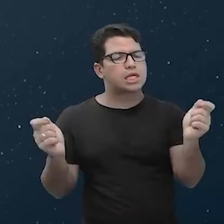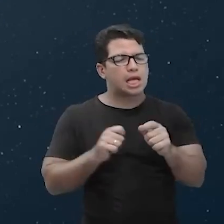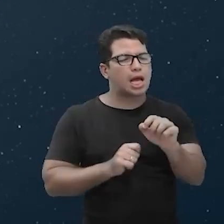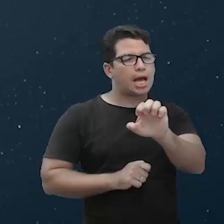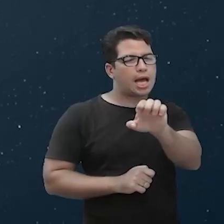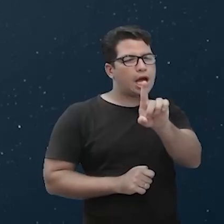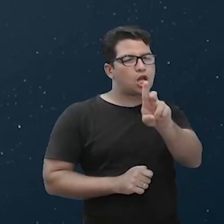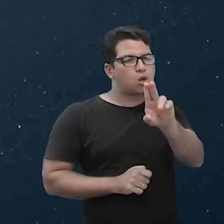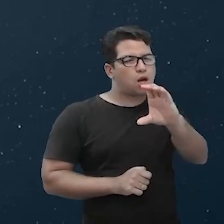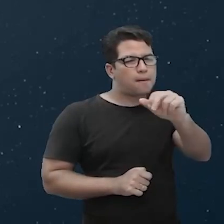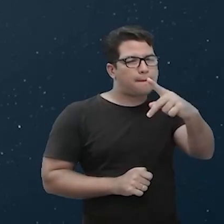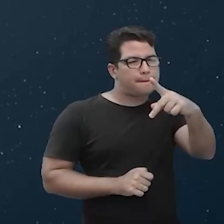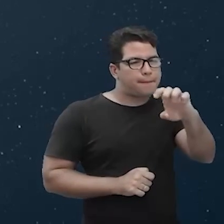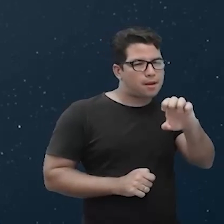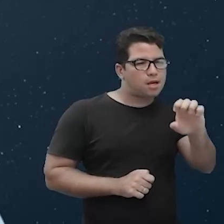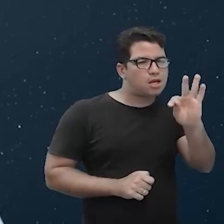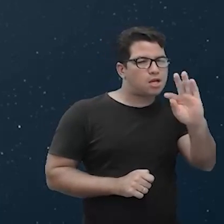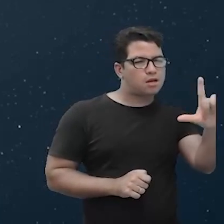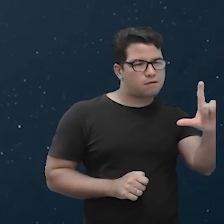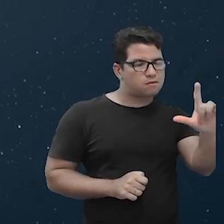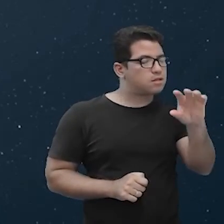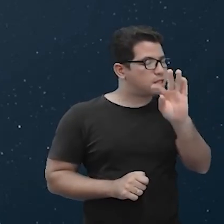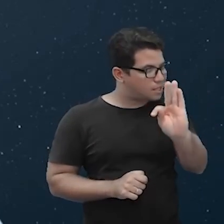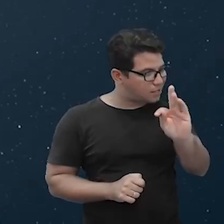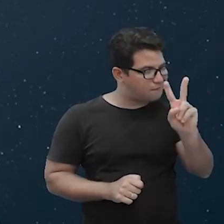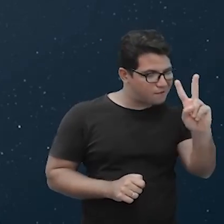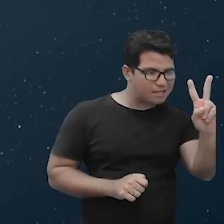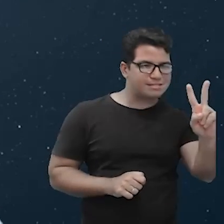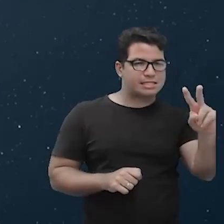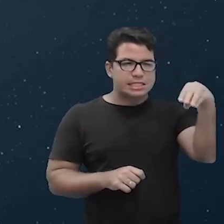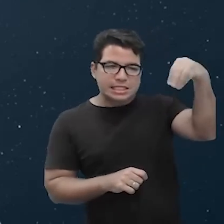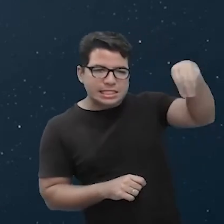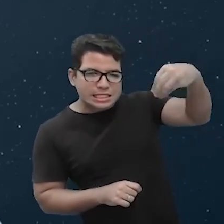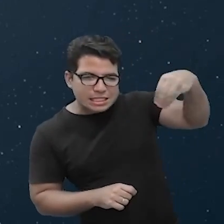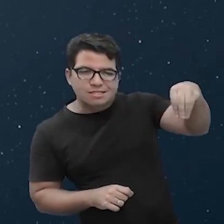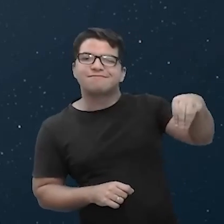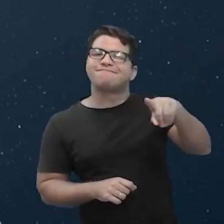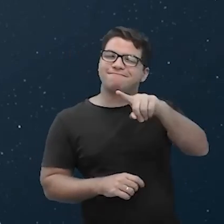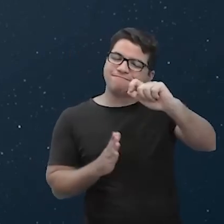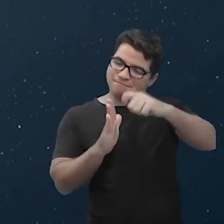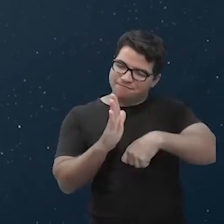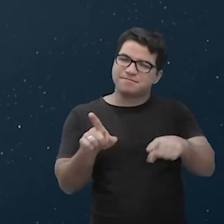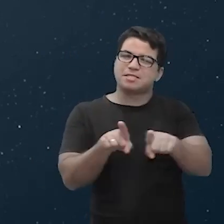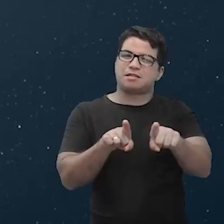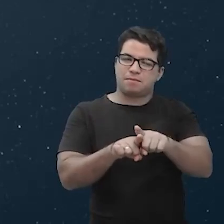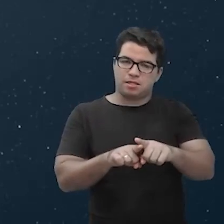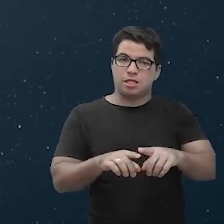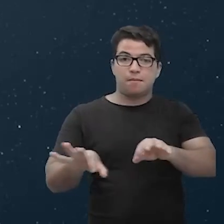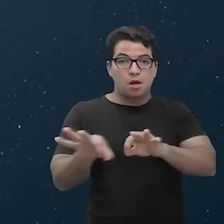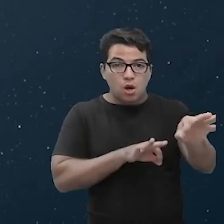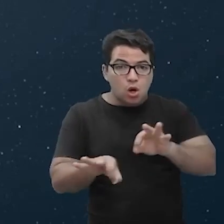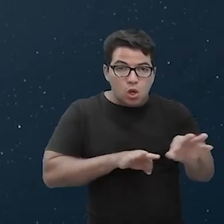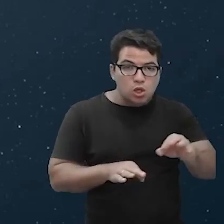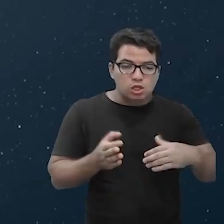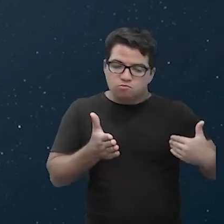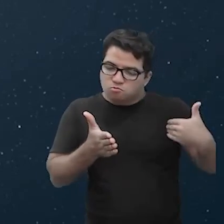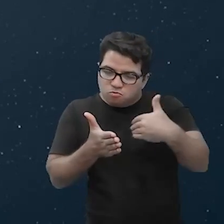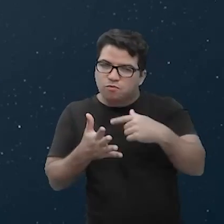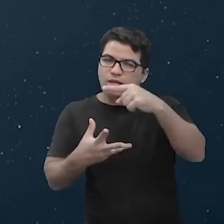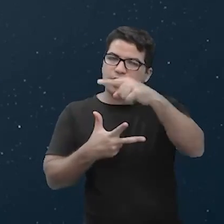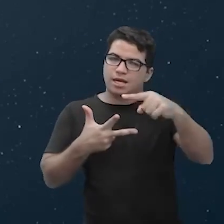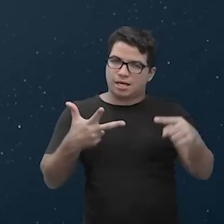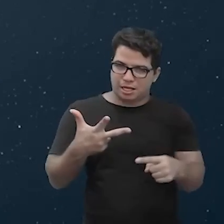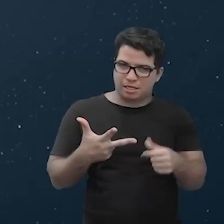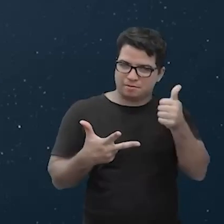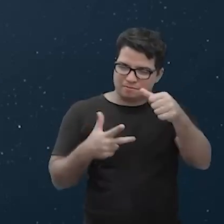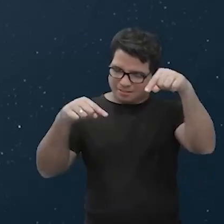receber as notificações de novos vídeos e se prepare com a gente para o Enem. EducaPE prepara o seu